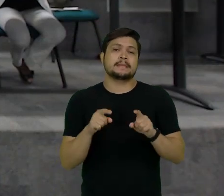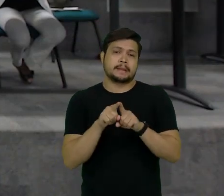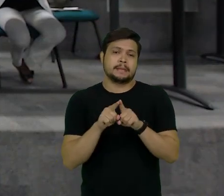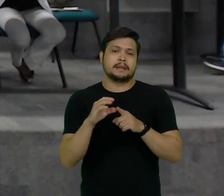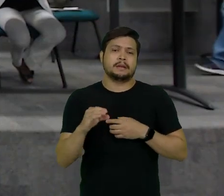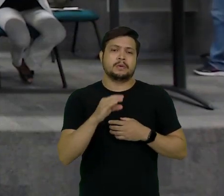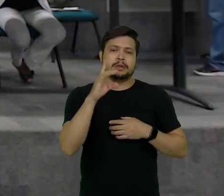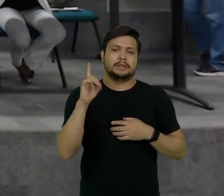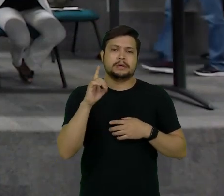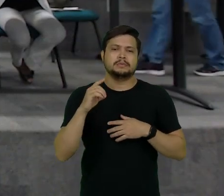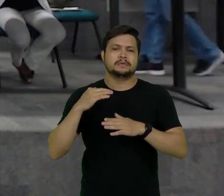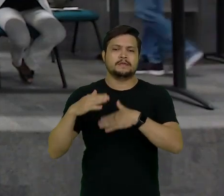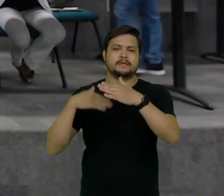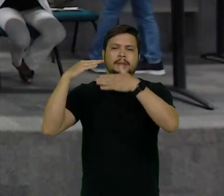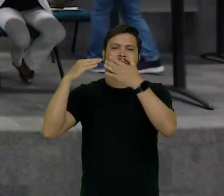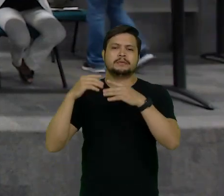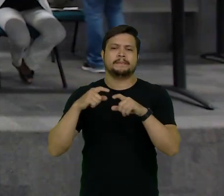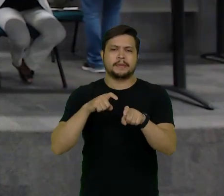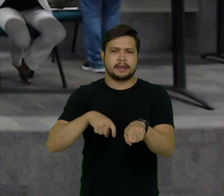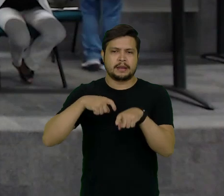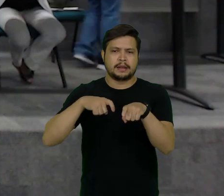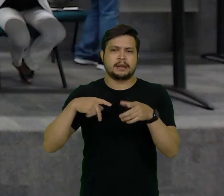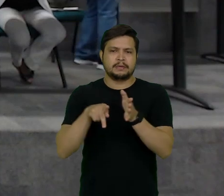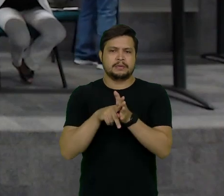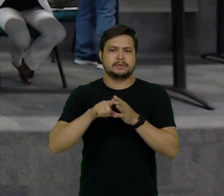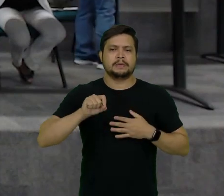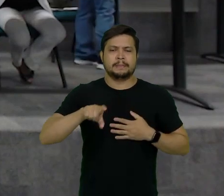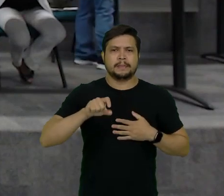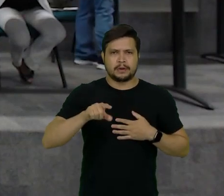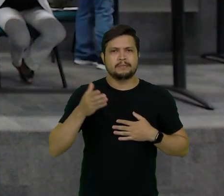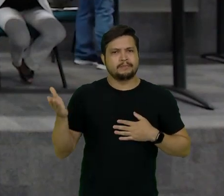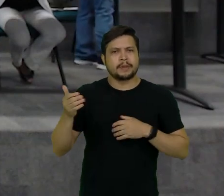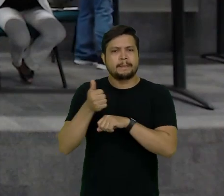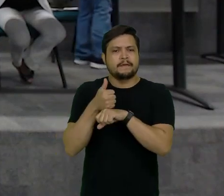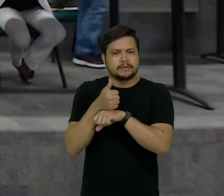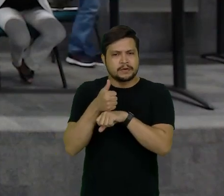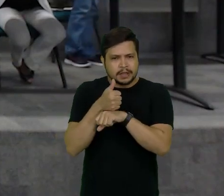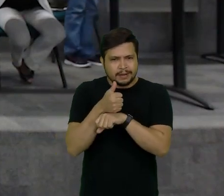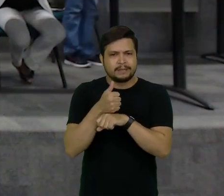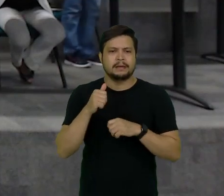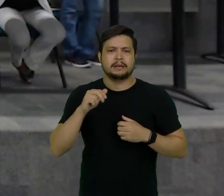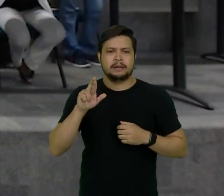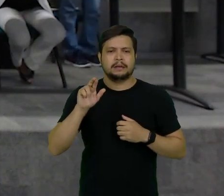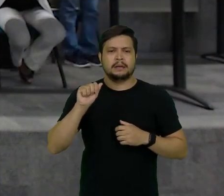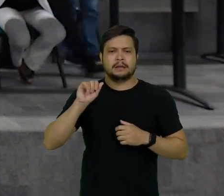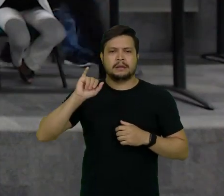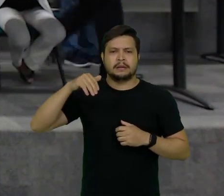da Coordenação de Desenvolvimento Agrário de Sobral, o zootecnista Raimundo Edilberto